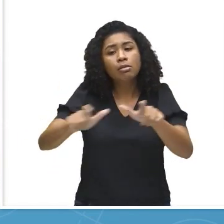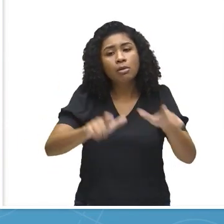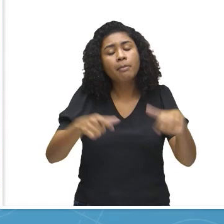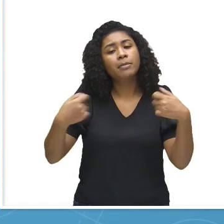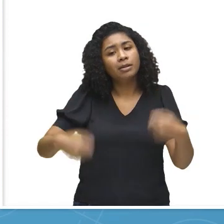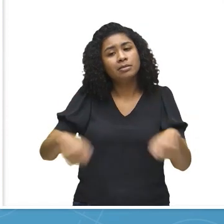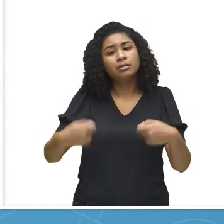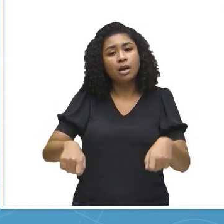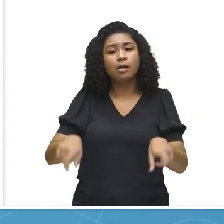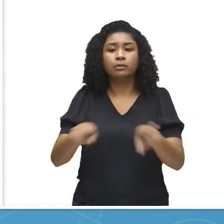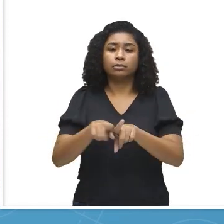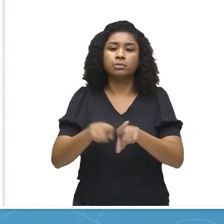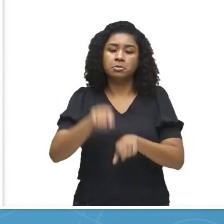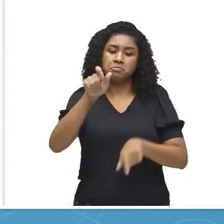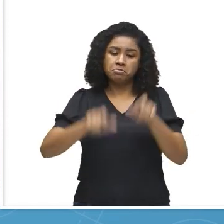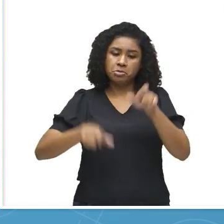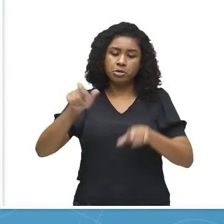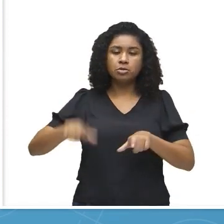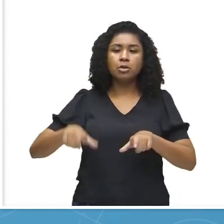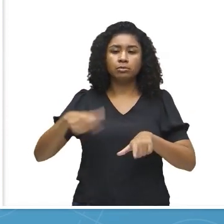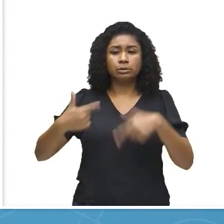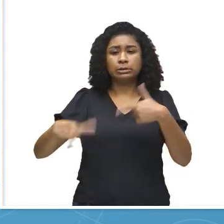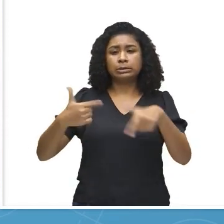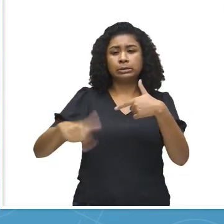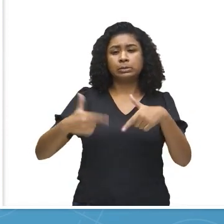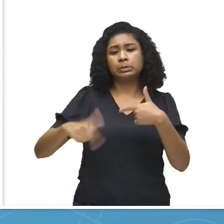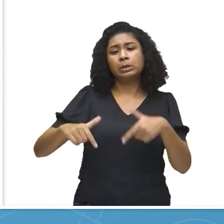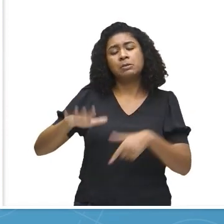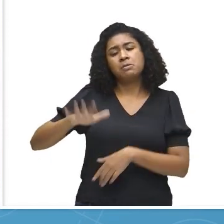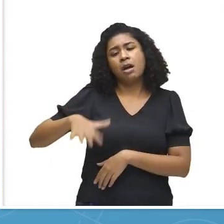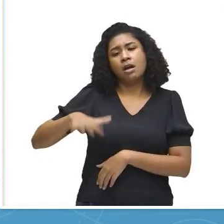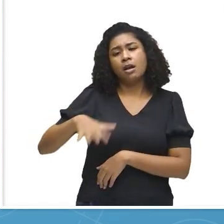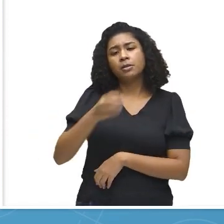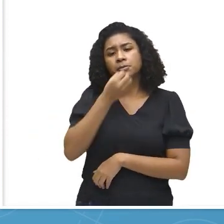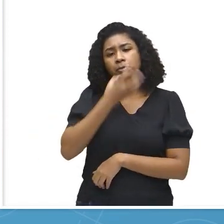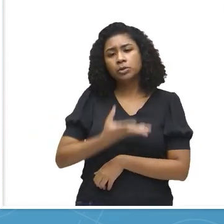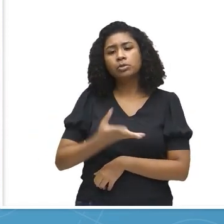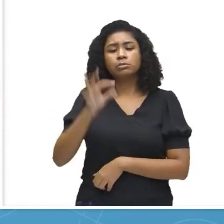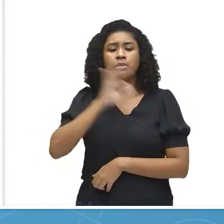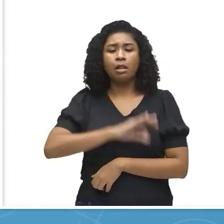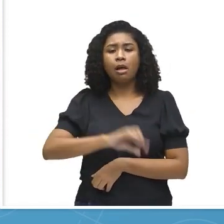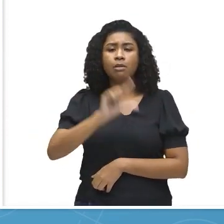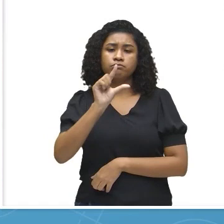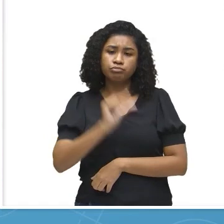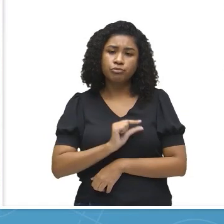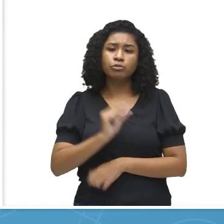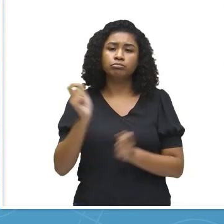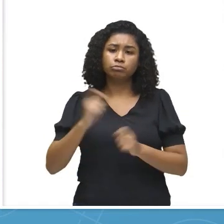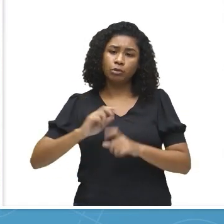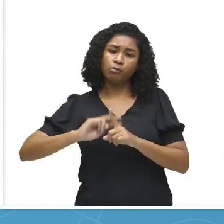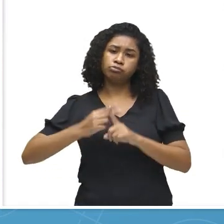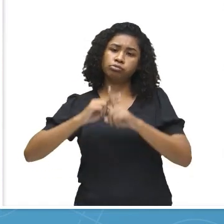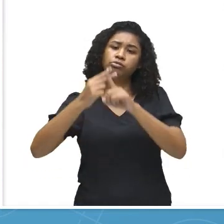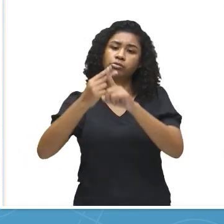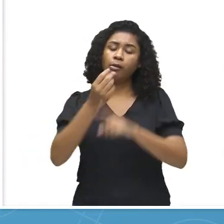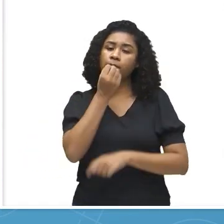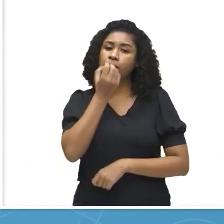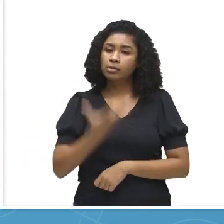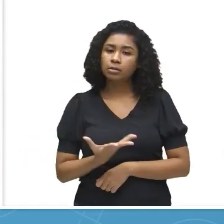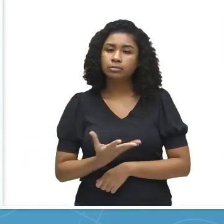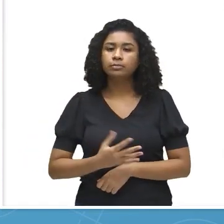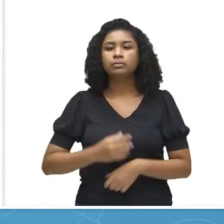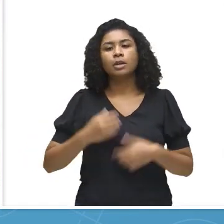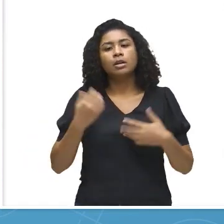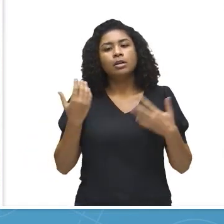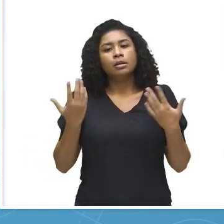de obra barata, a fim de baratear o custo e obter cada vez mais lucro. Então, se você compreendeu e acertou a